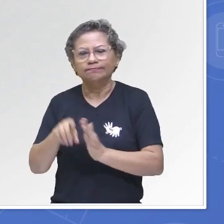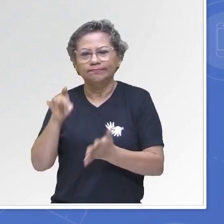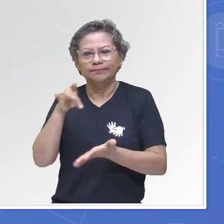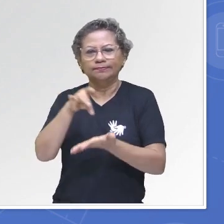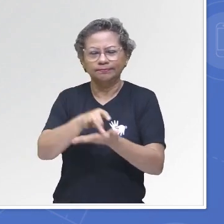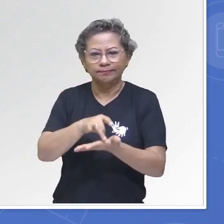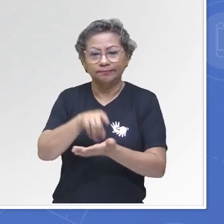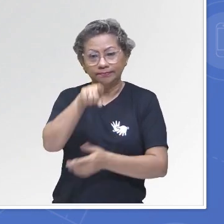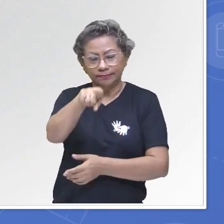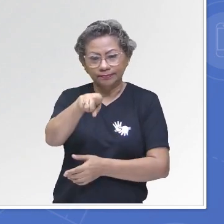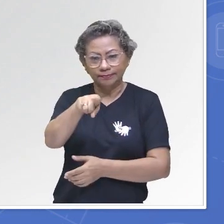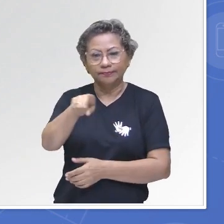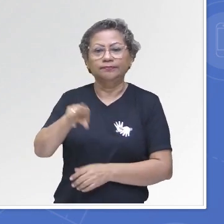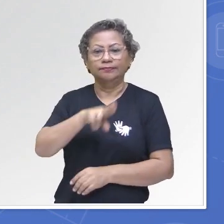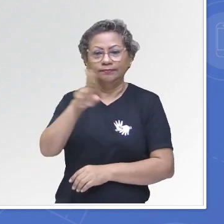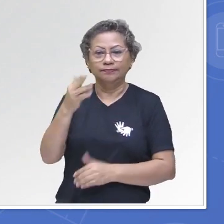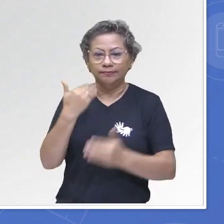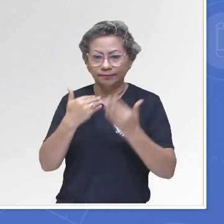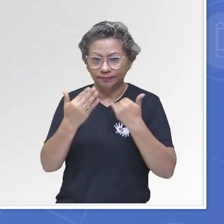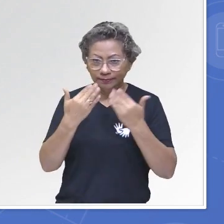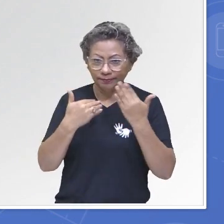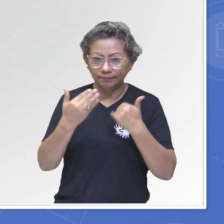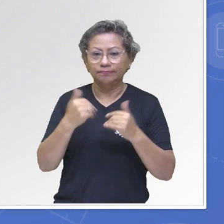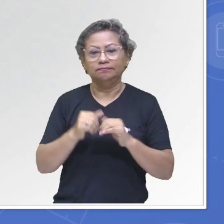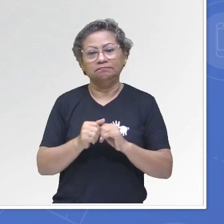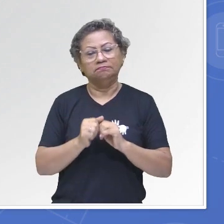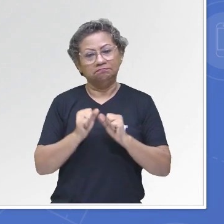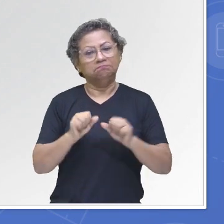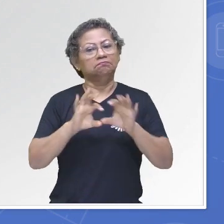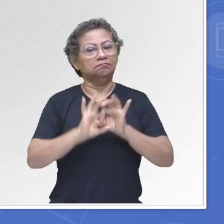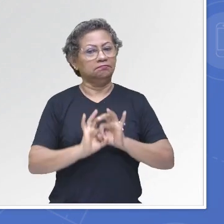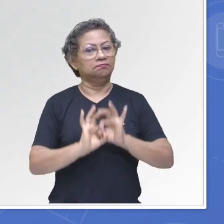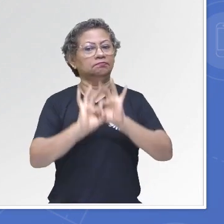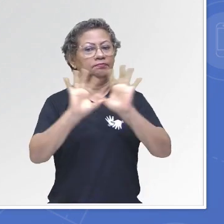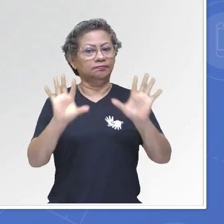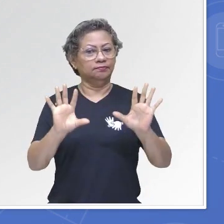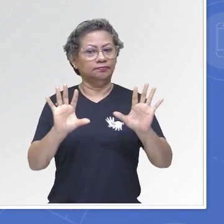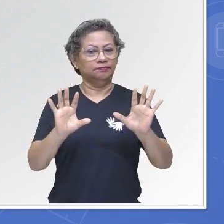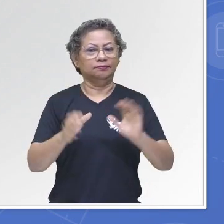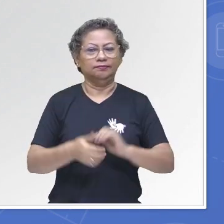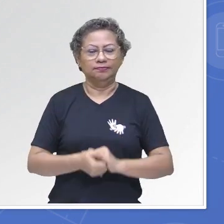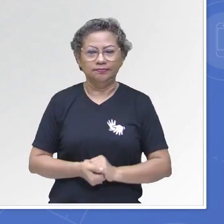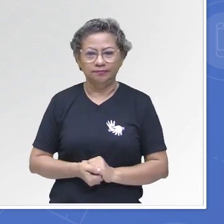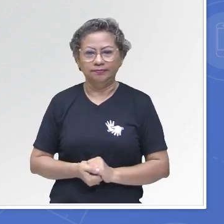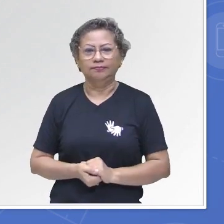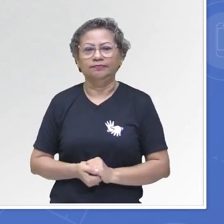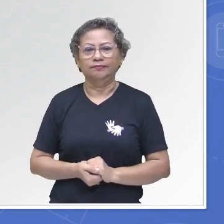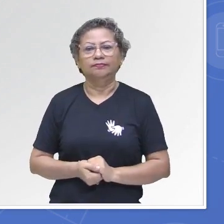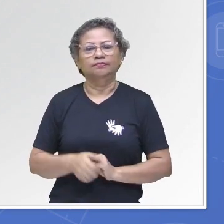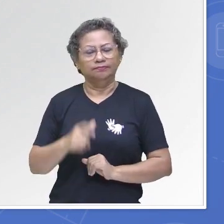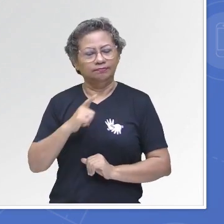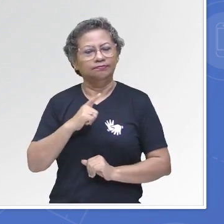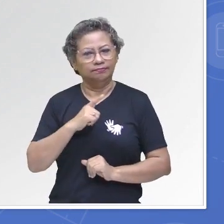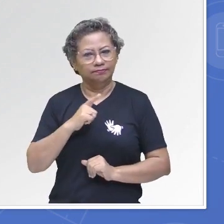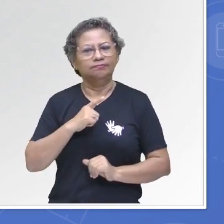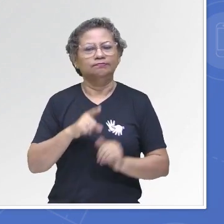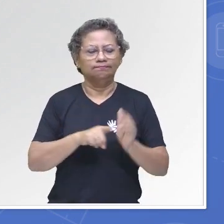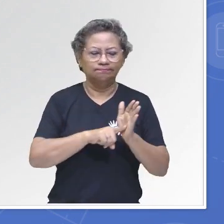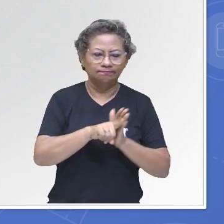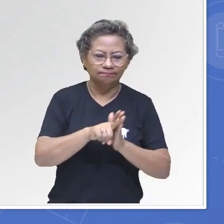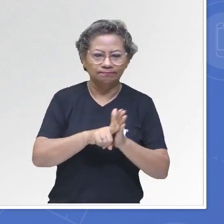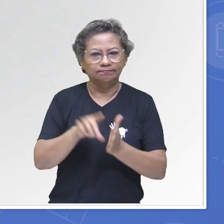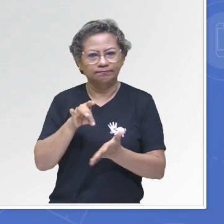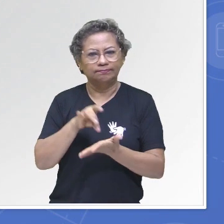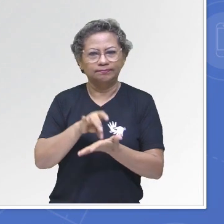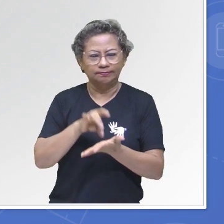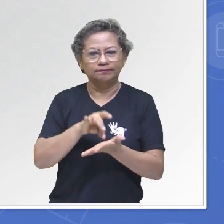adequados para o consumo humano, né? Uma série de restrições sanitárias tem que ser verificadas, né,